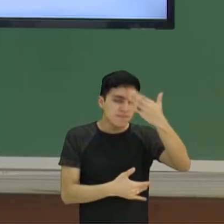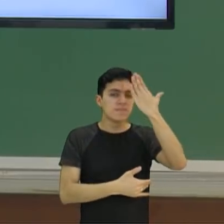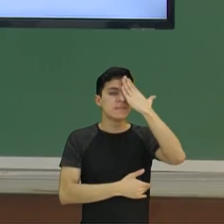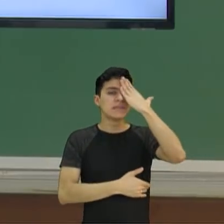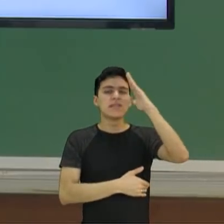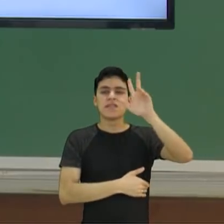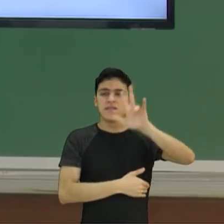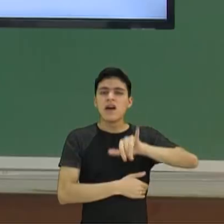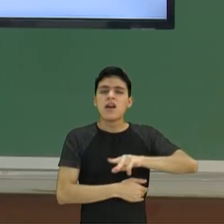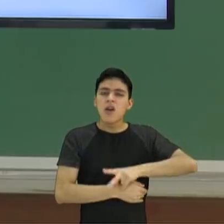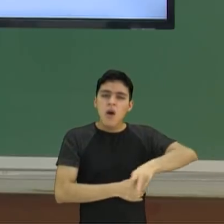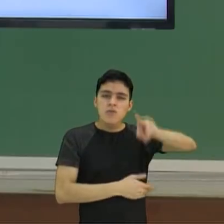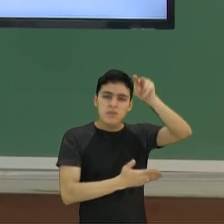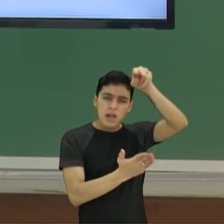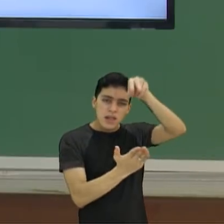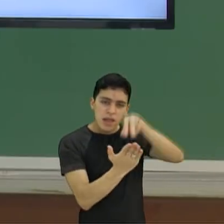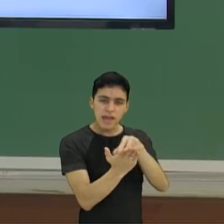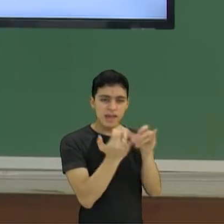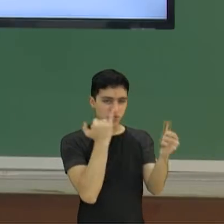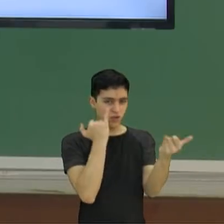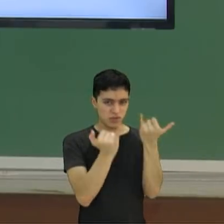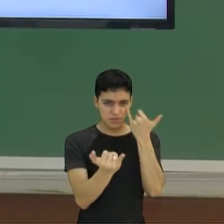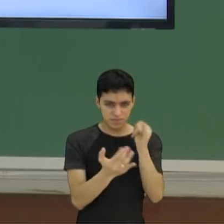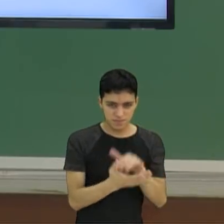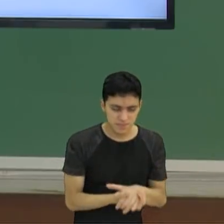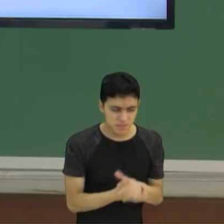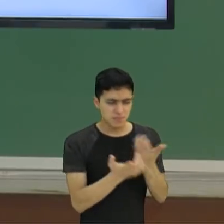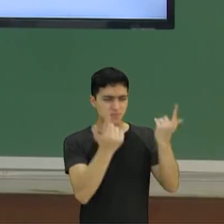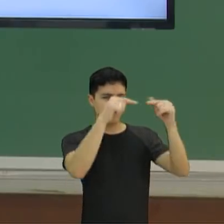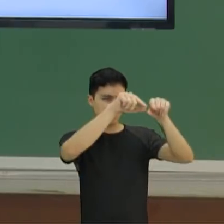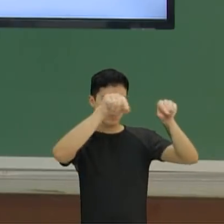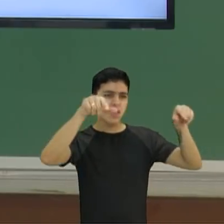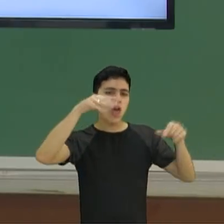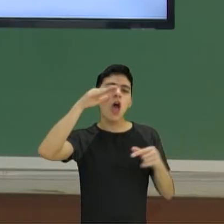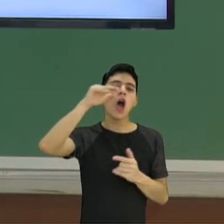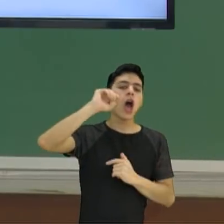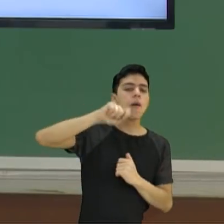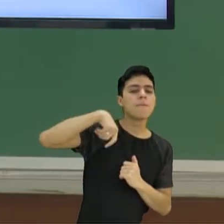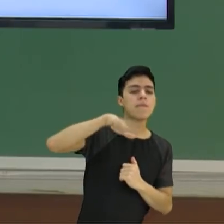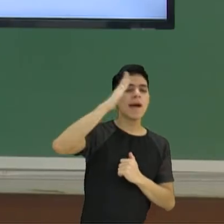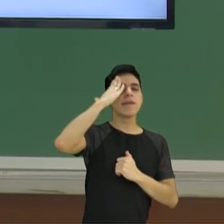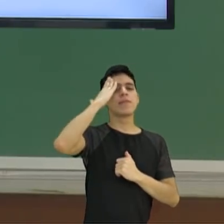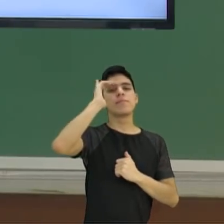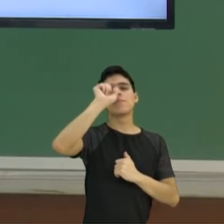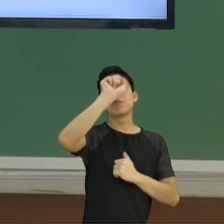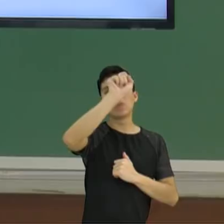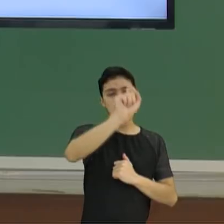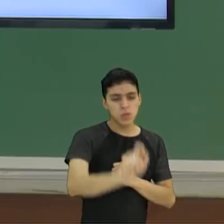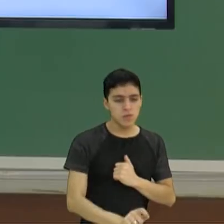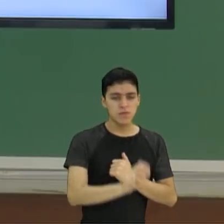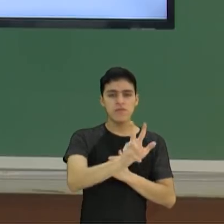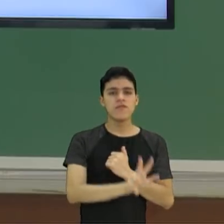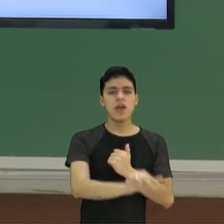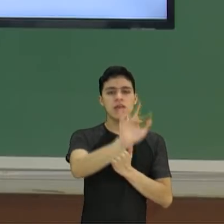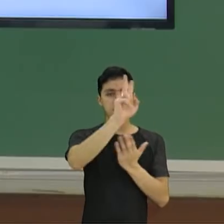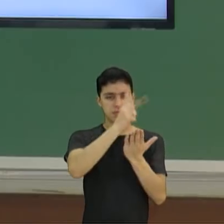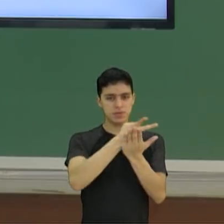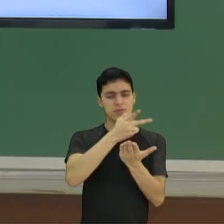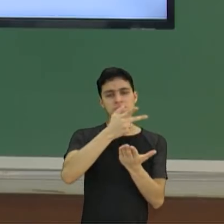vai avançar na notícia. Ele lê o início e fica curioso para saber como esses fatos aí